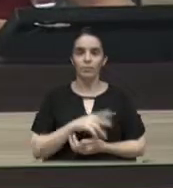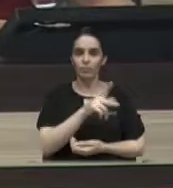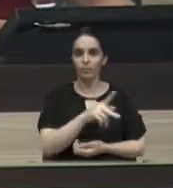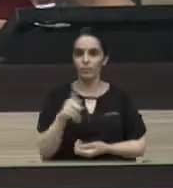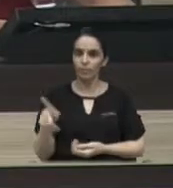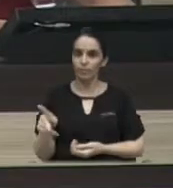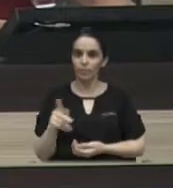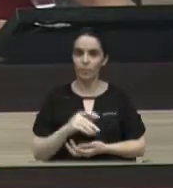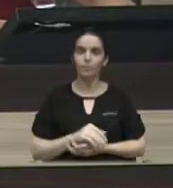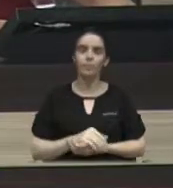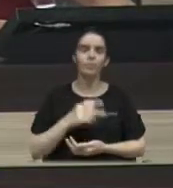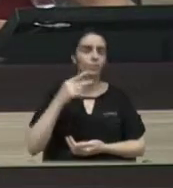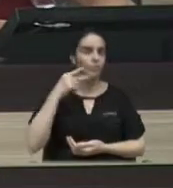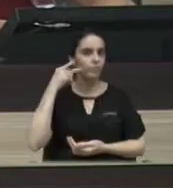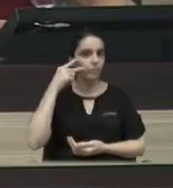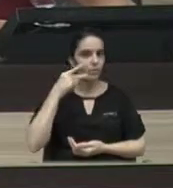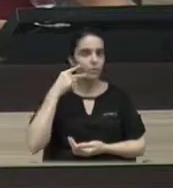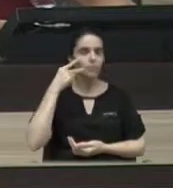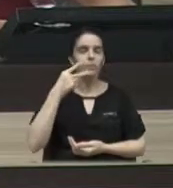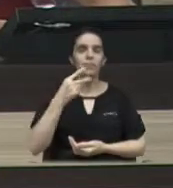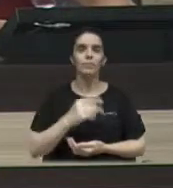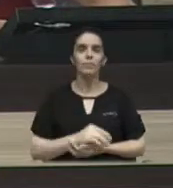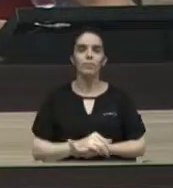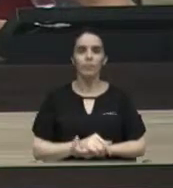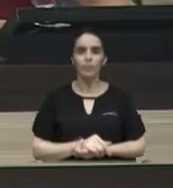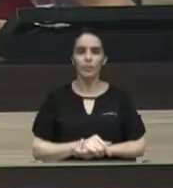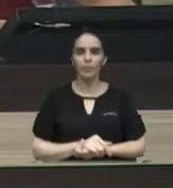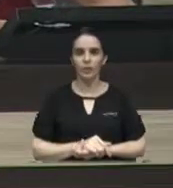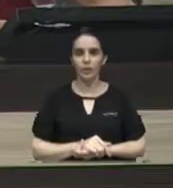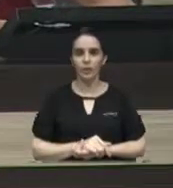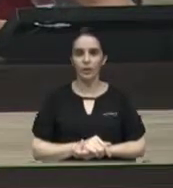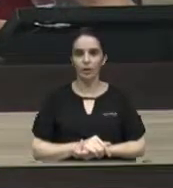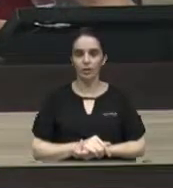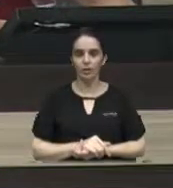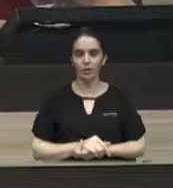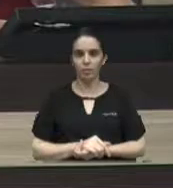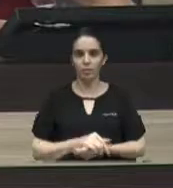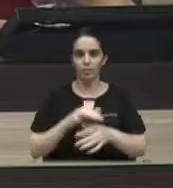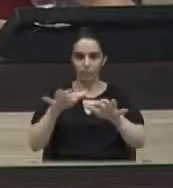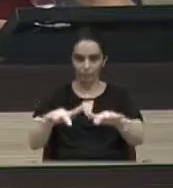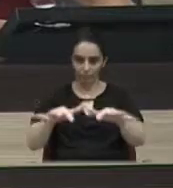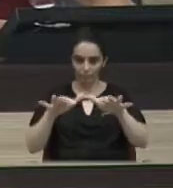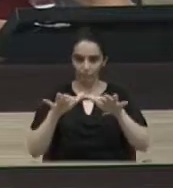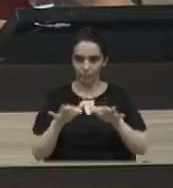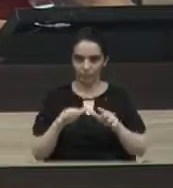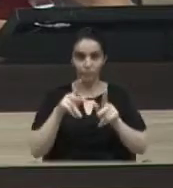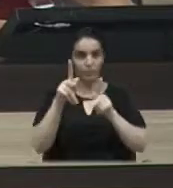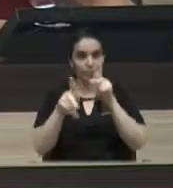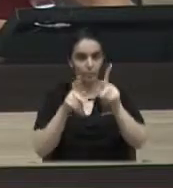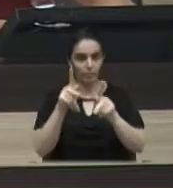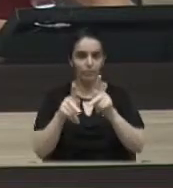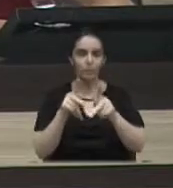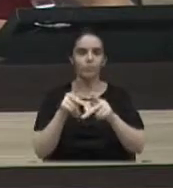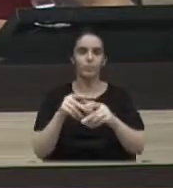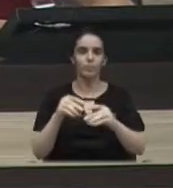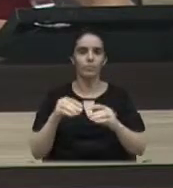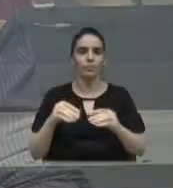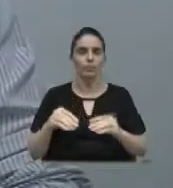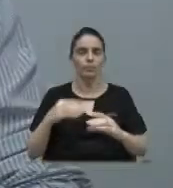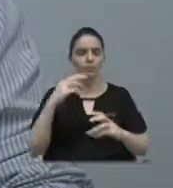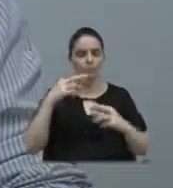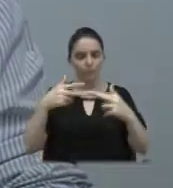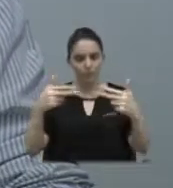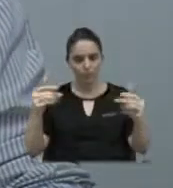Presidente, vereadores, vereadoras, público presente, população que nos acompanha de casa através dos meios